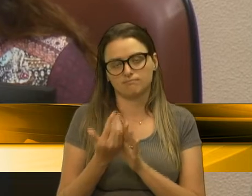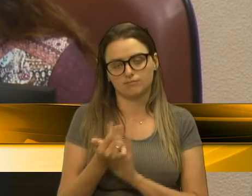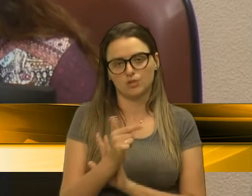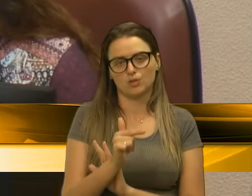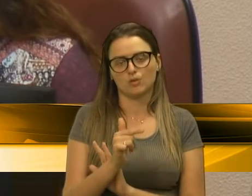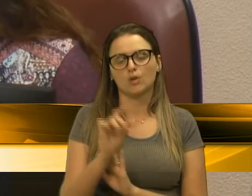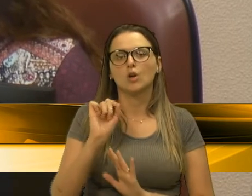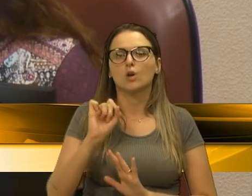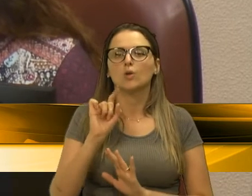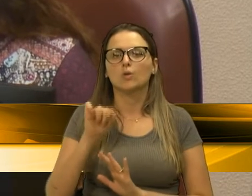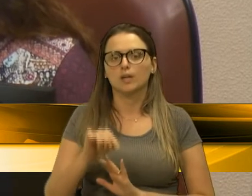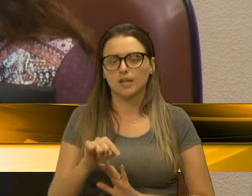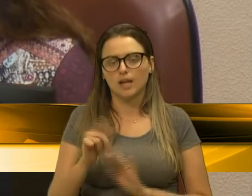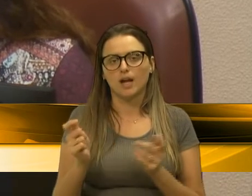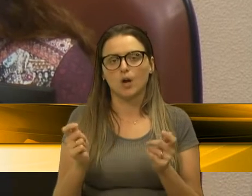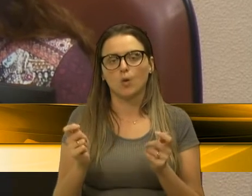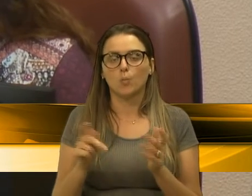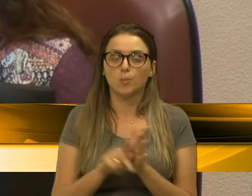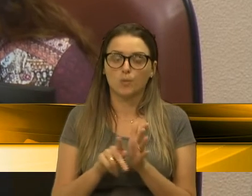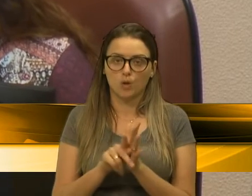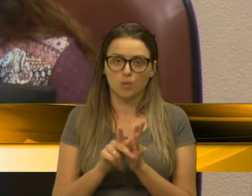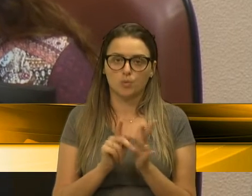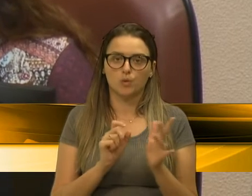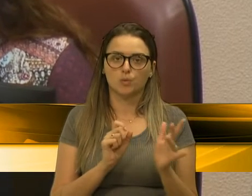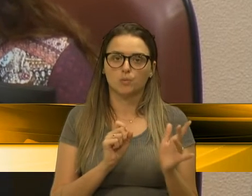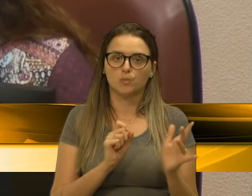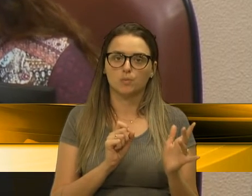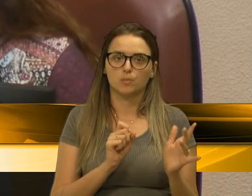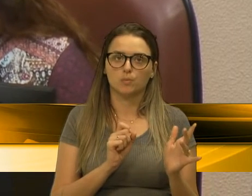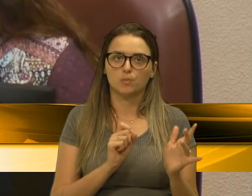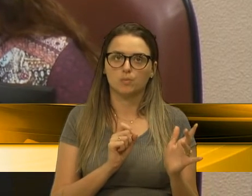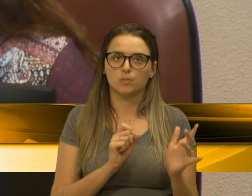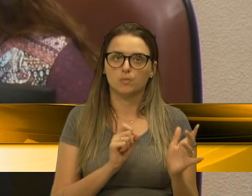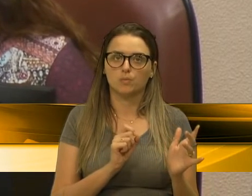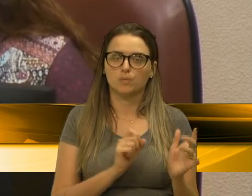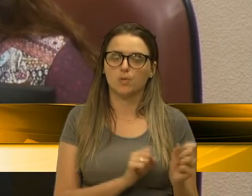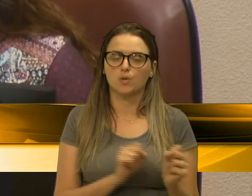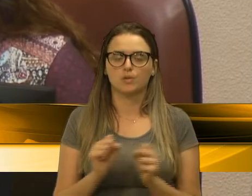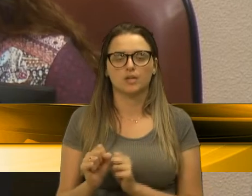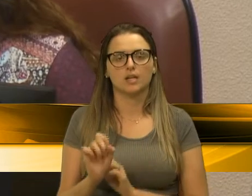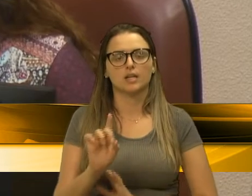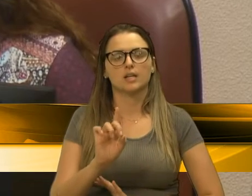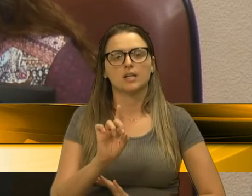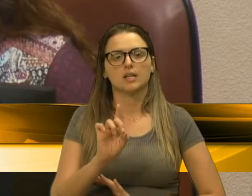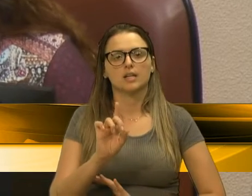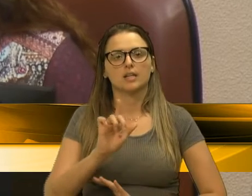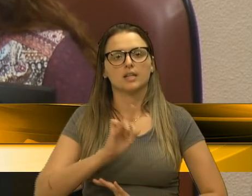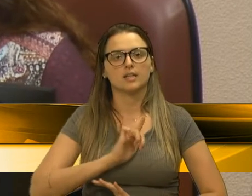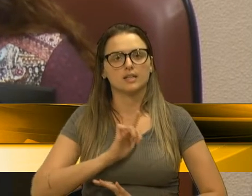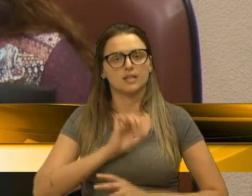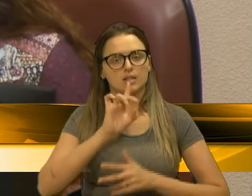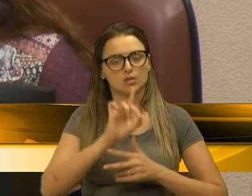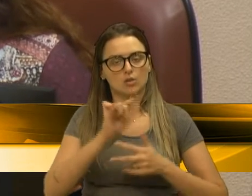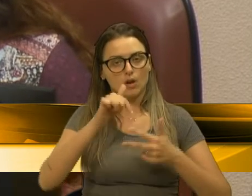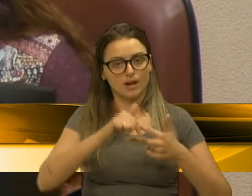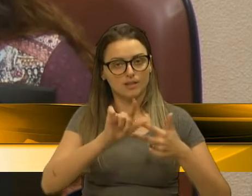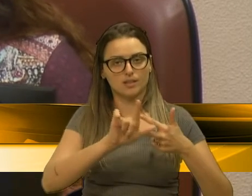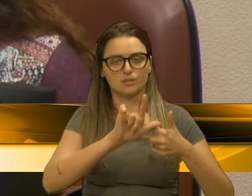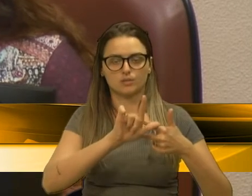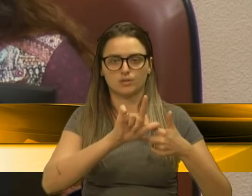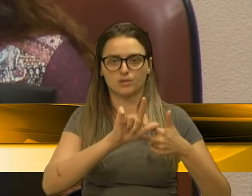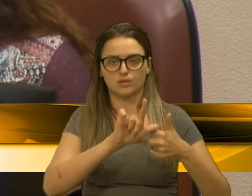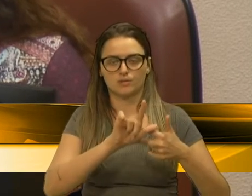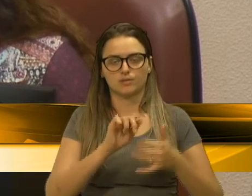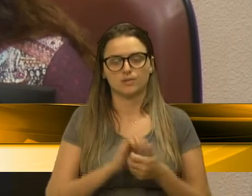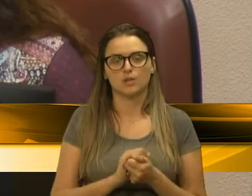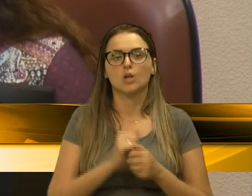que justifica e dá sentido à competência de sustação concedida ao Legislativo. Reitere-se,